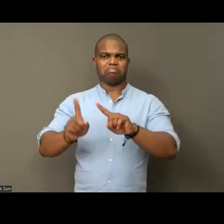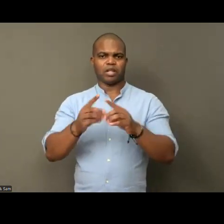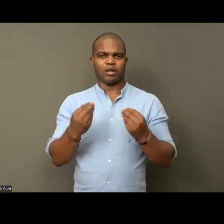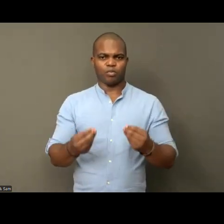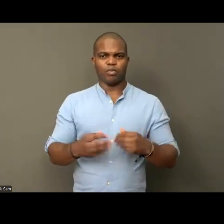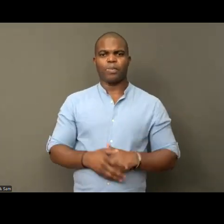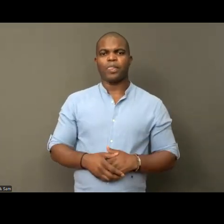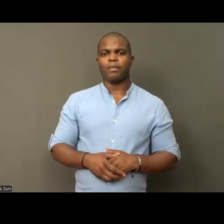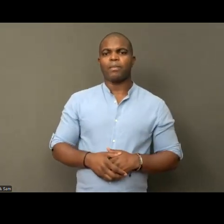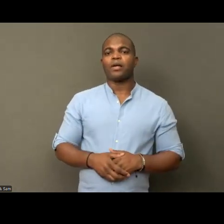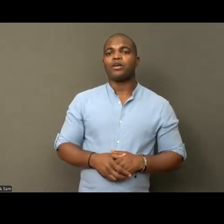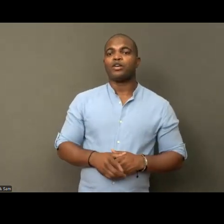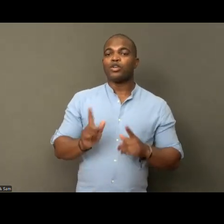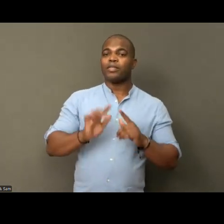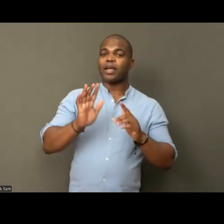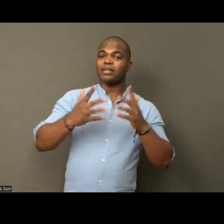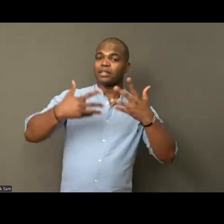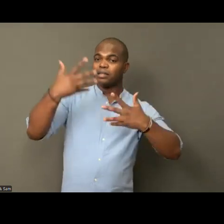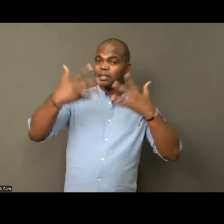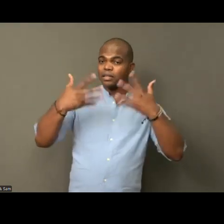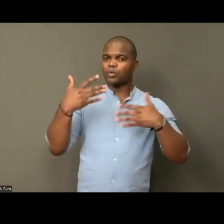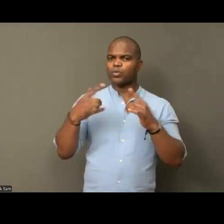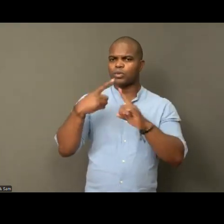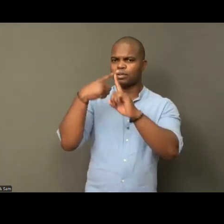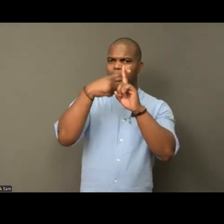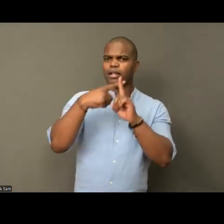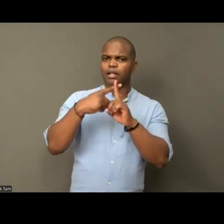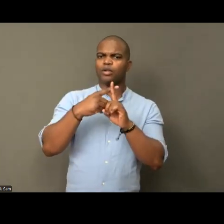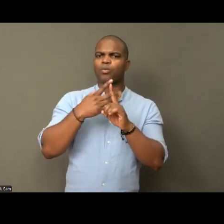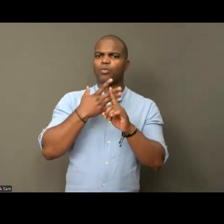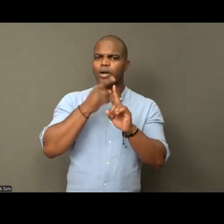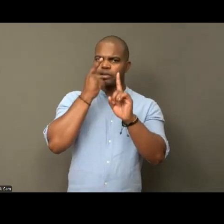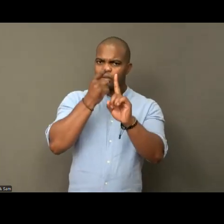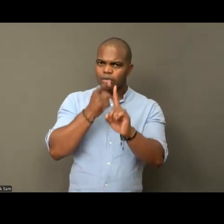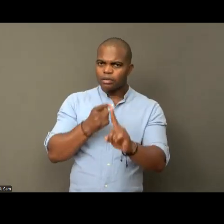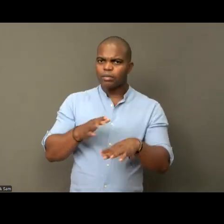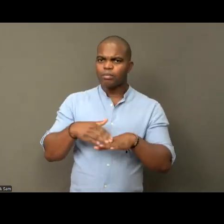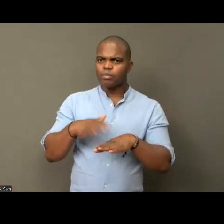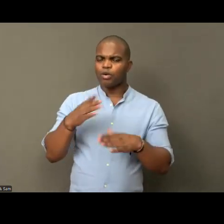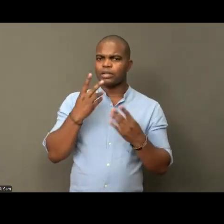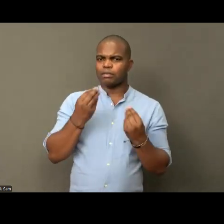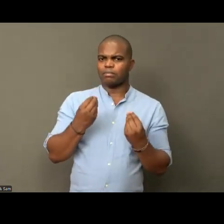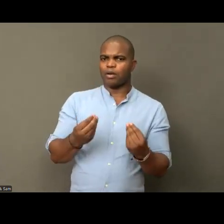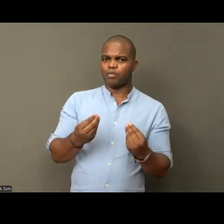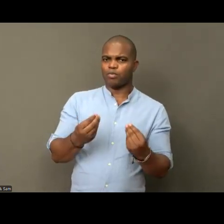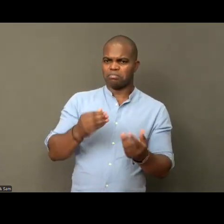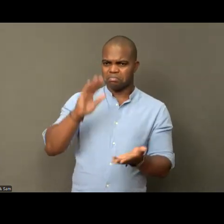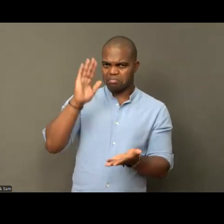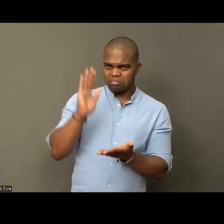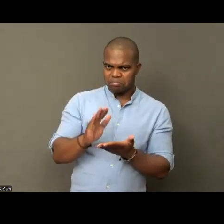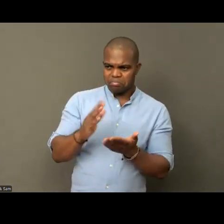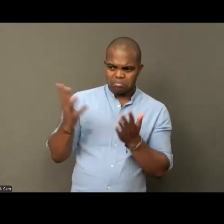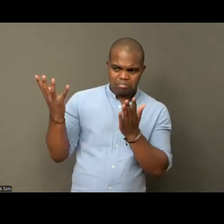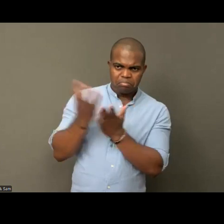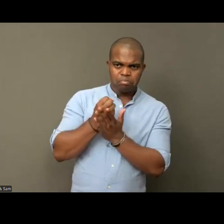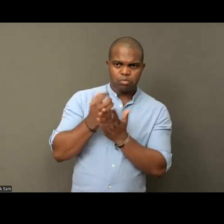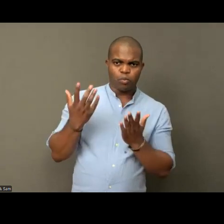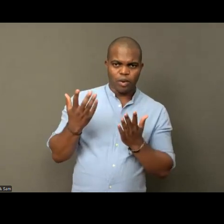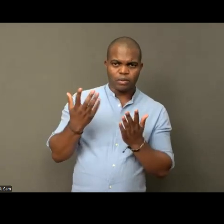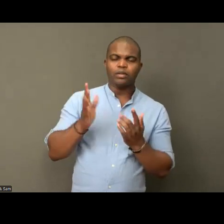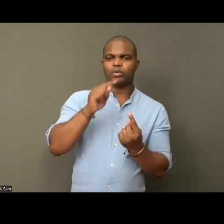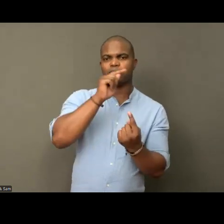metas regionais e apresentaremos nosso site renovado da iniciativa de eliminação com acesso a